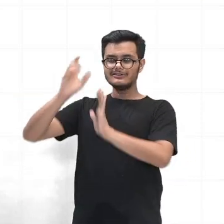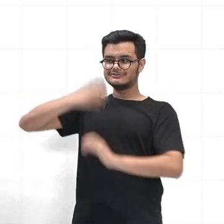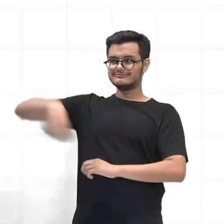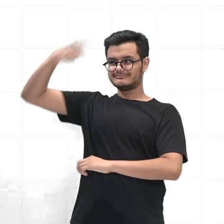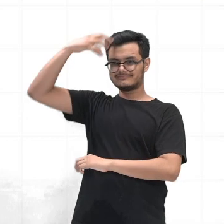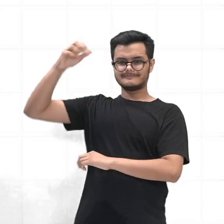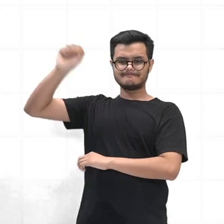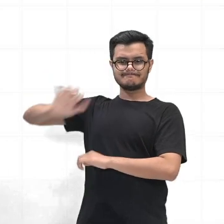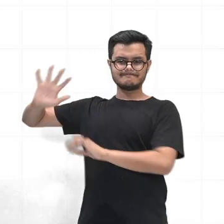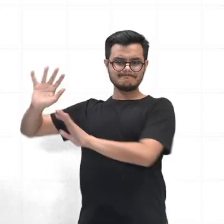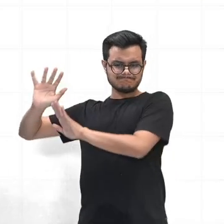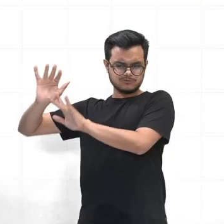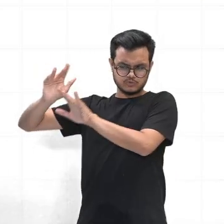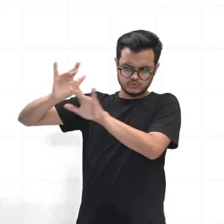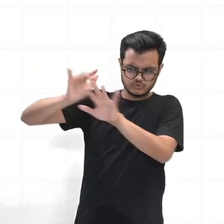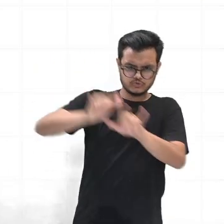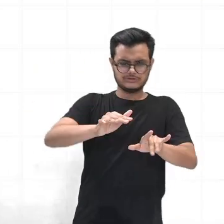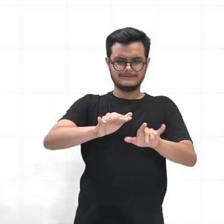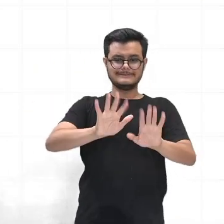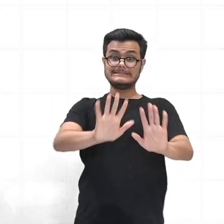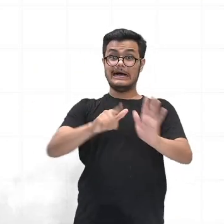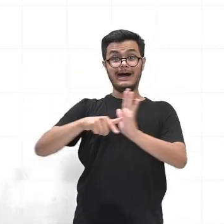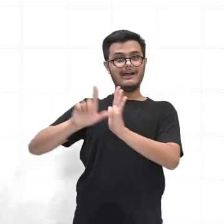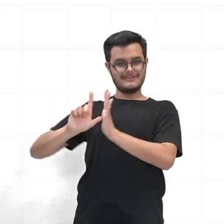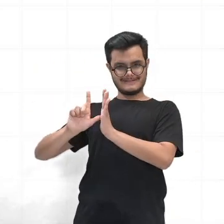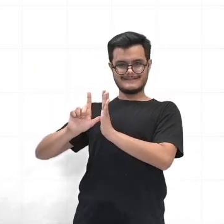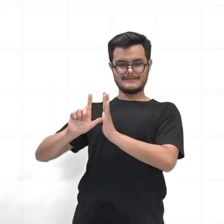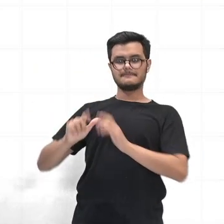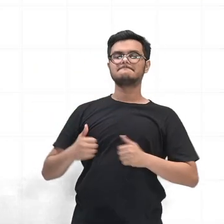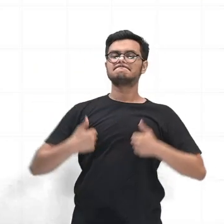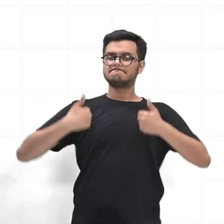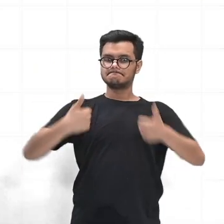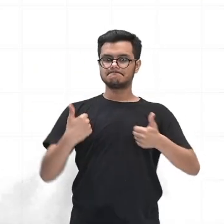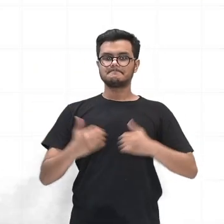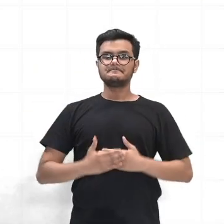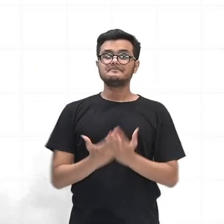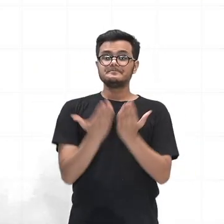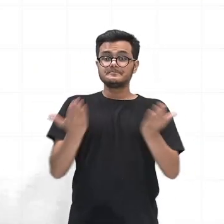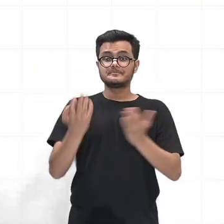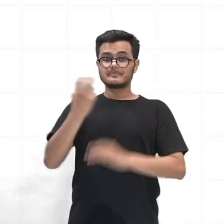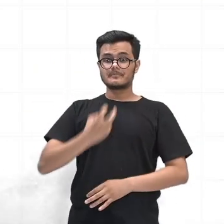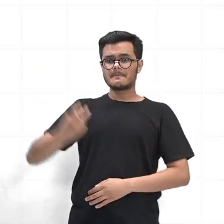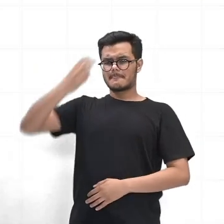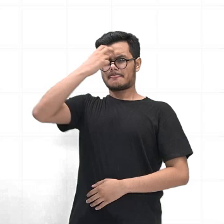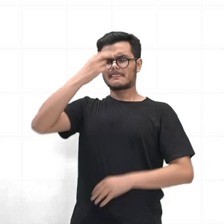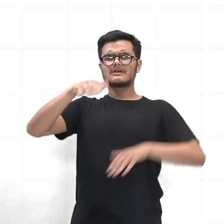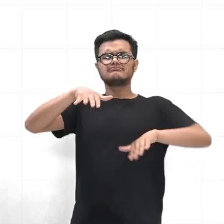chegada dos colonizadores, tá? As práticas culturais